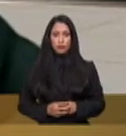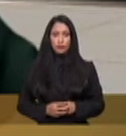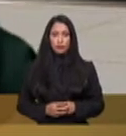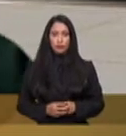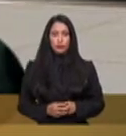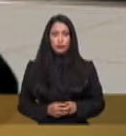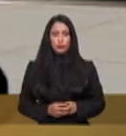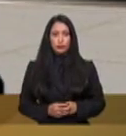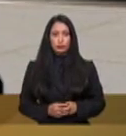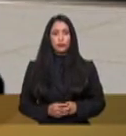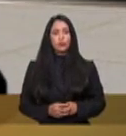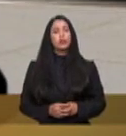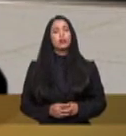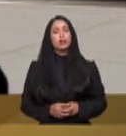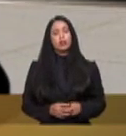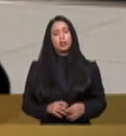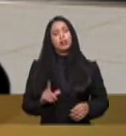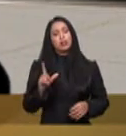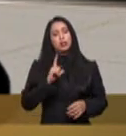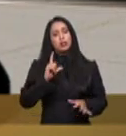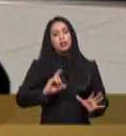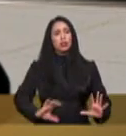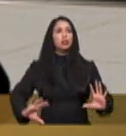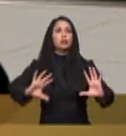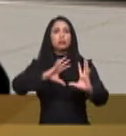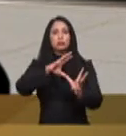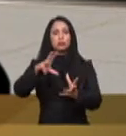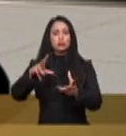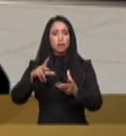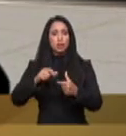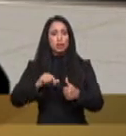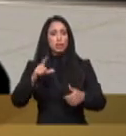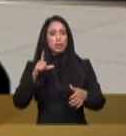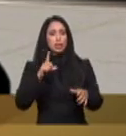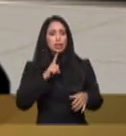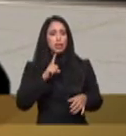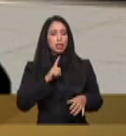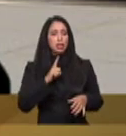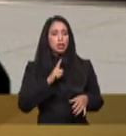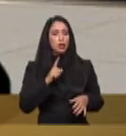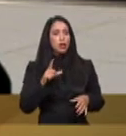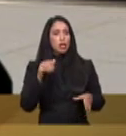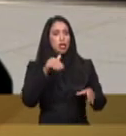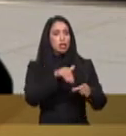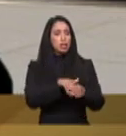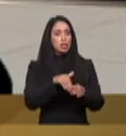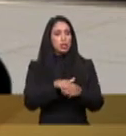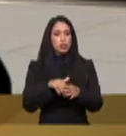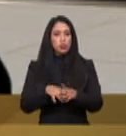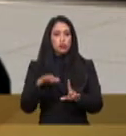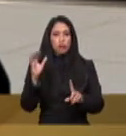atuações internacionais tentando influir as eleições em um país como os Estados Unidos da América.